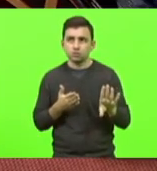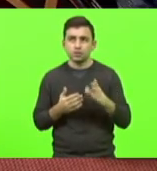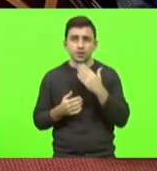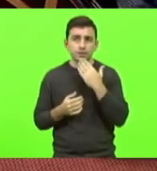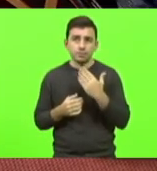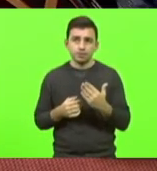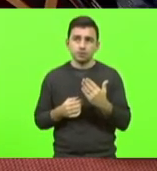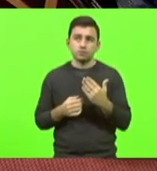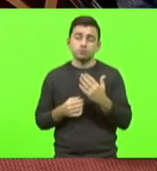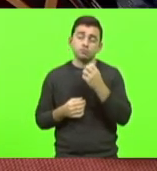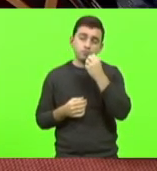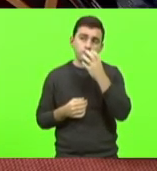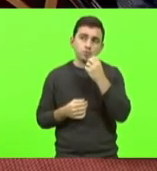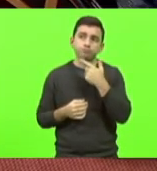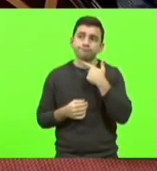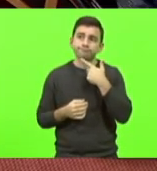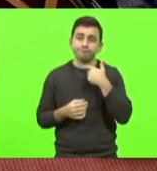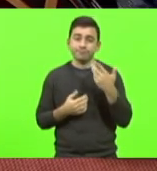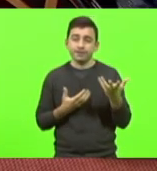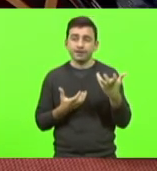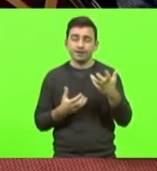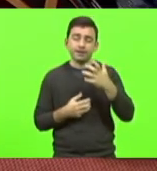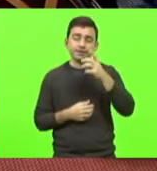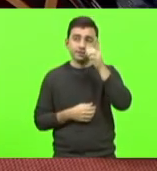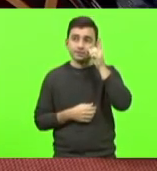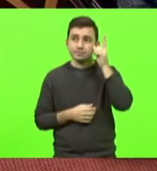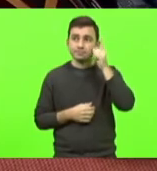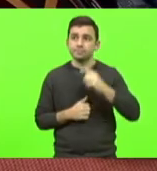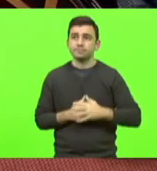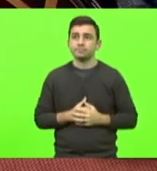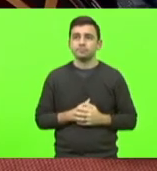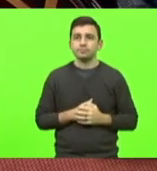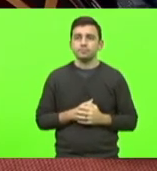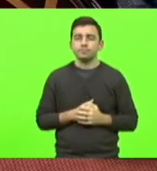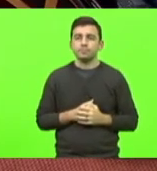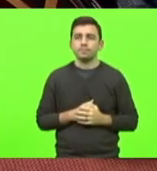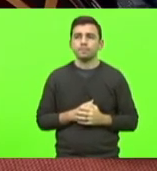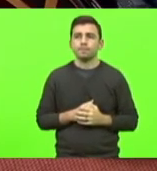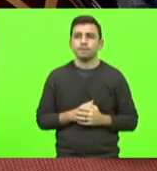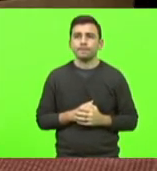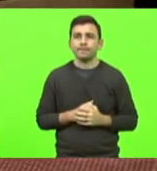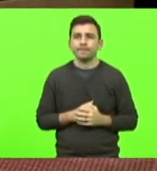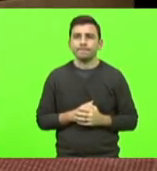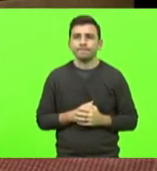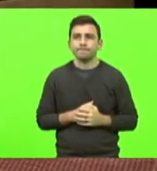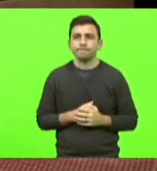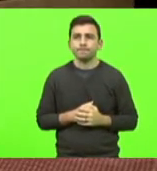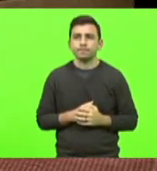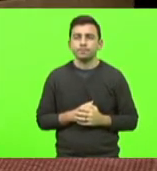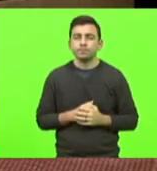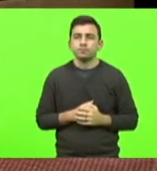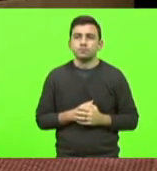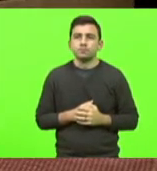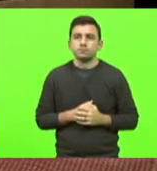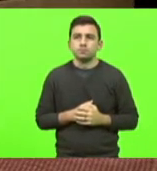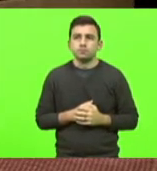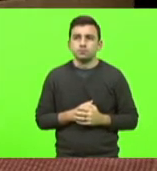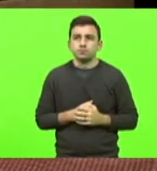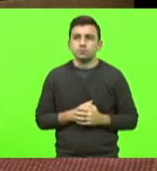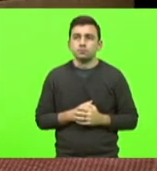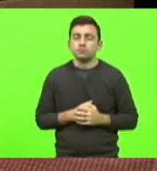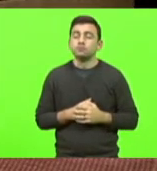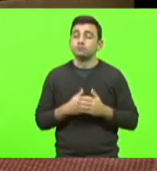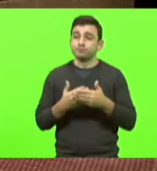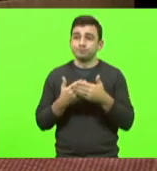do meu colega lá esta show do senhor presidente se permite sem Deputado Laércio colegas deputados